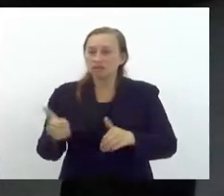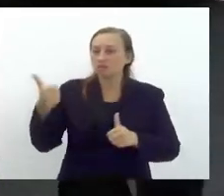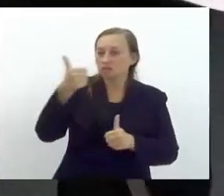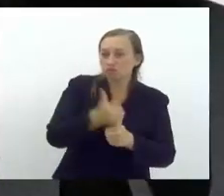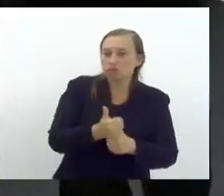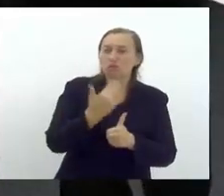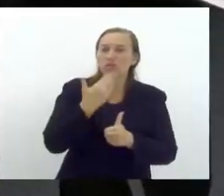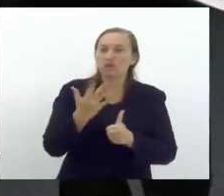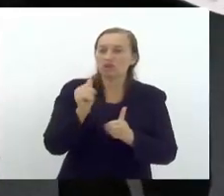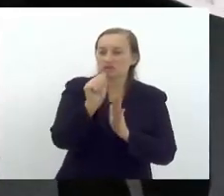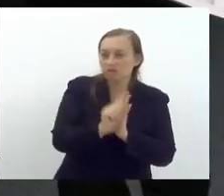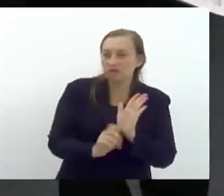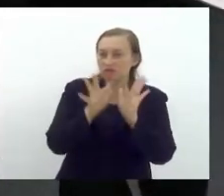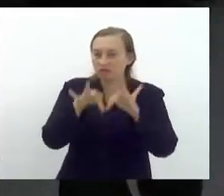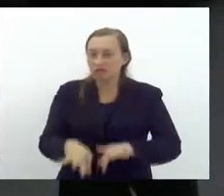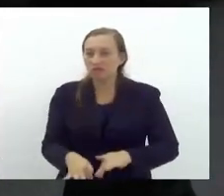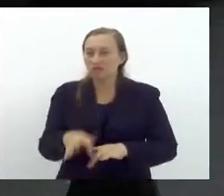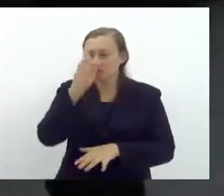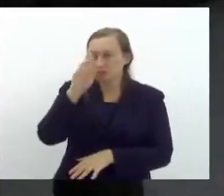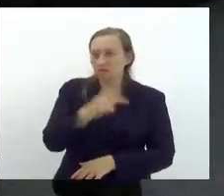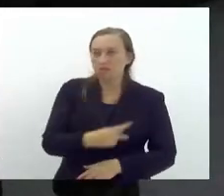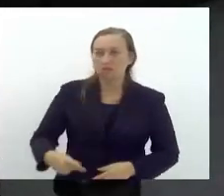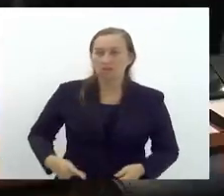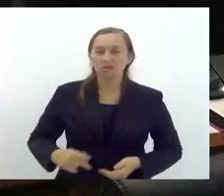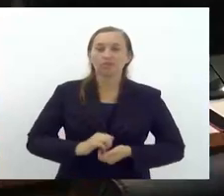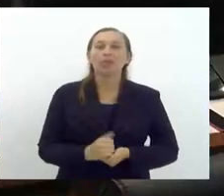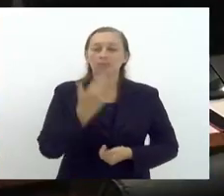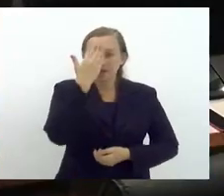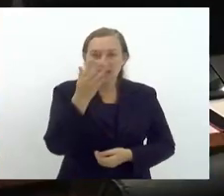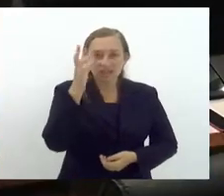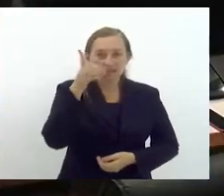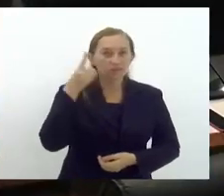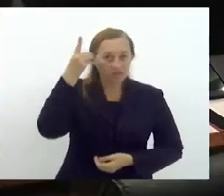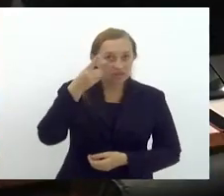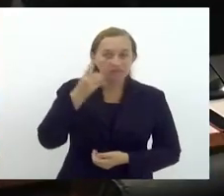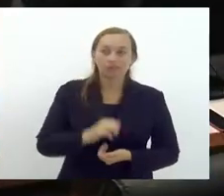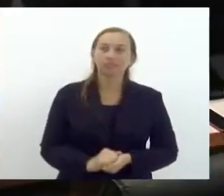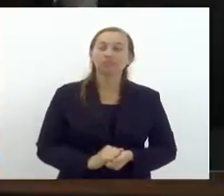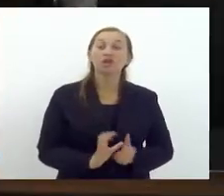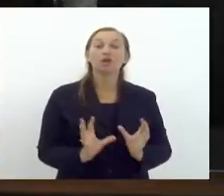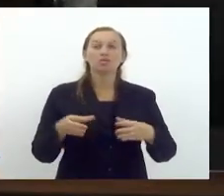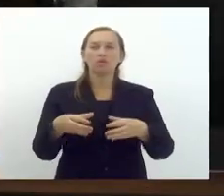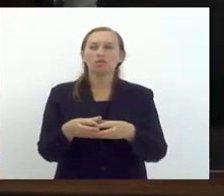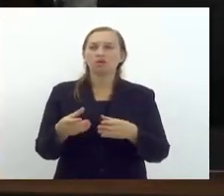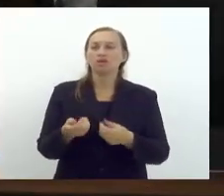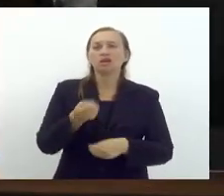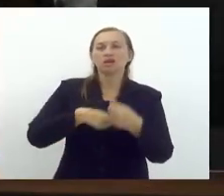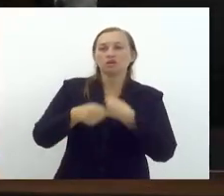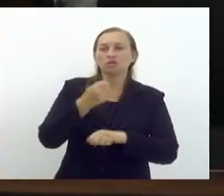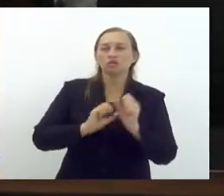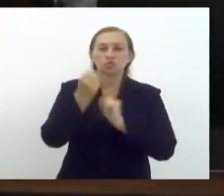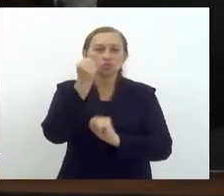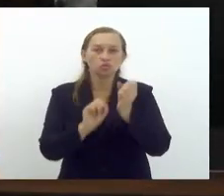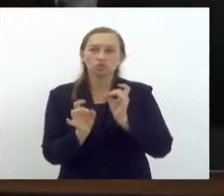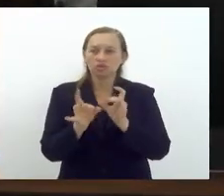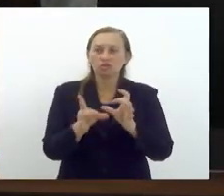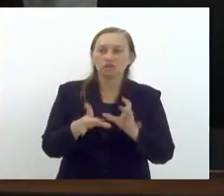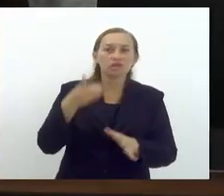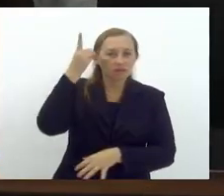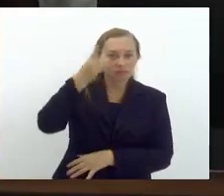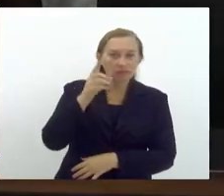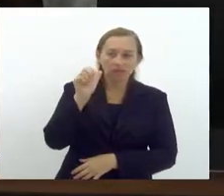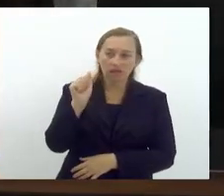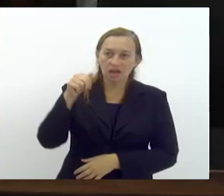substitutivo pedindo forma final de redação senhor presidente Muito obrigado Deputado pela comissão de economia e Indústria e Comércio Deputado Anderson